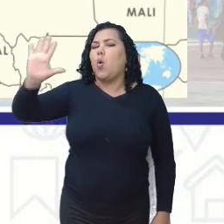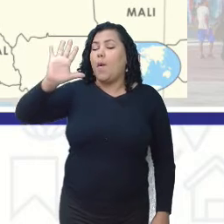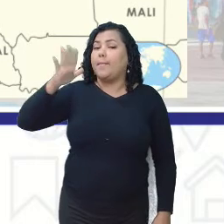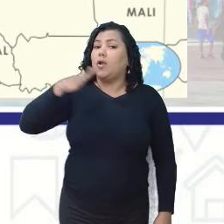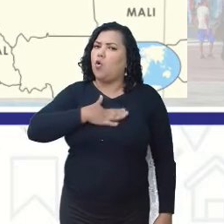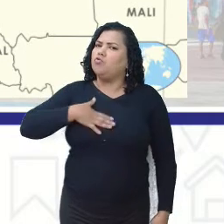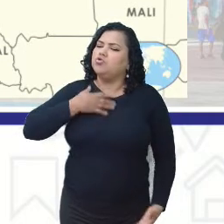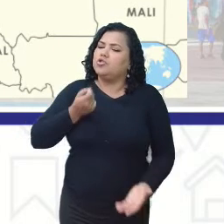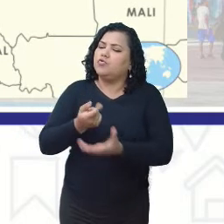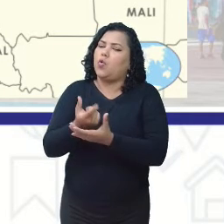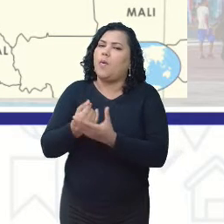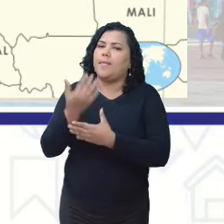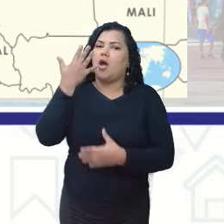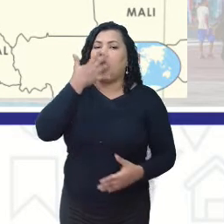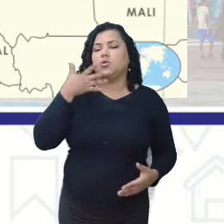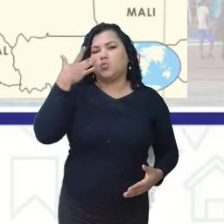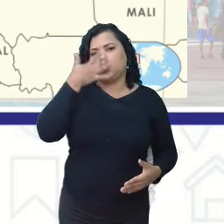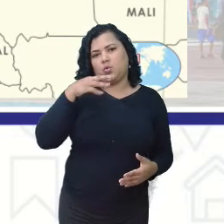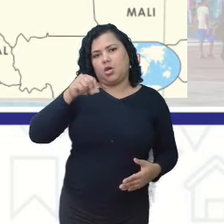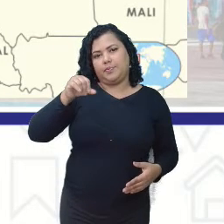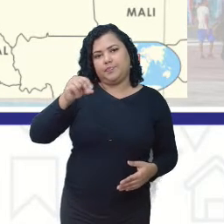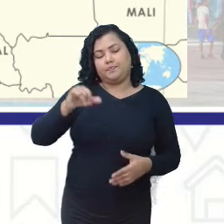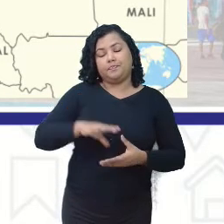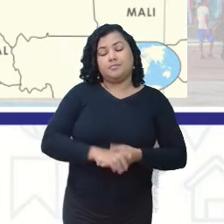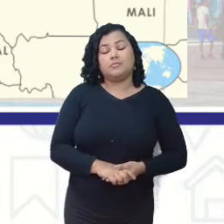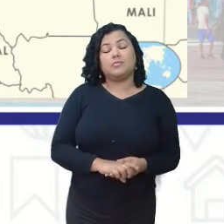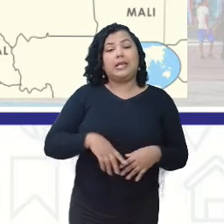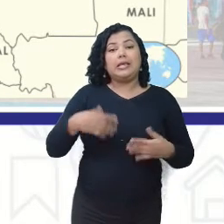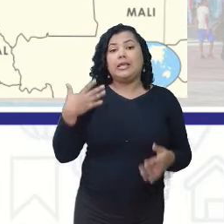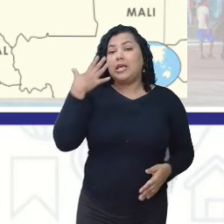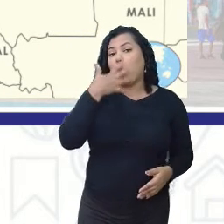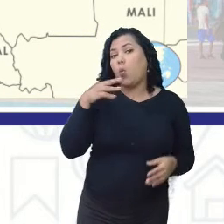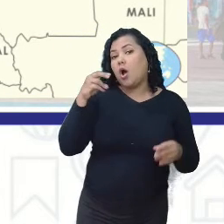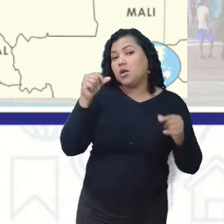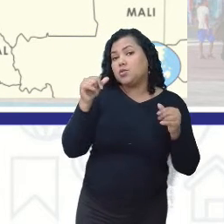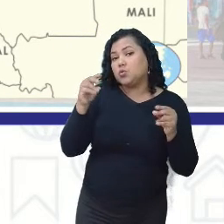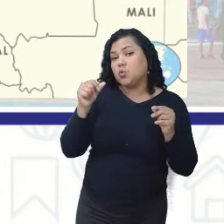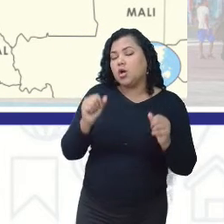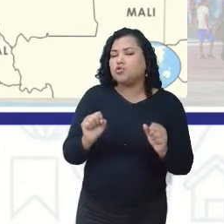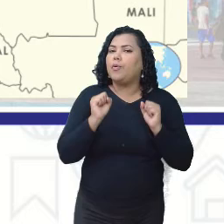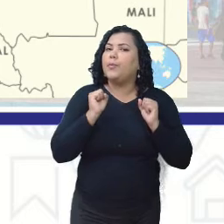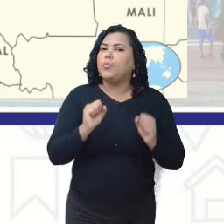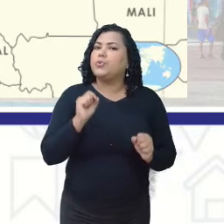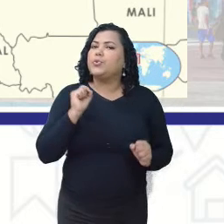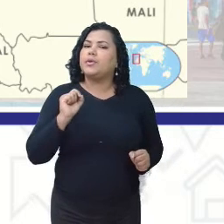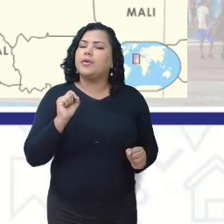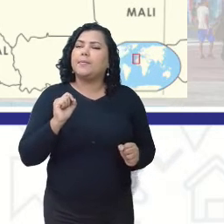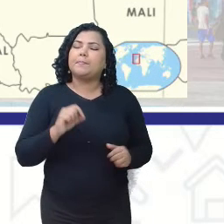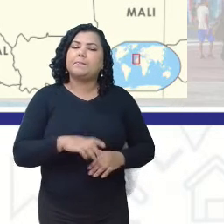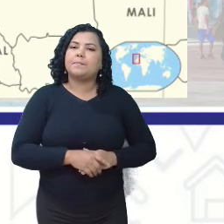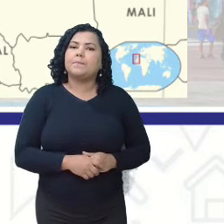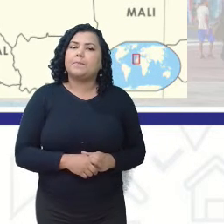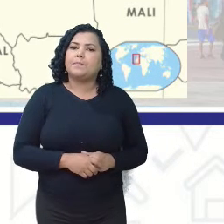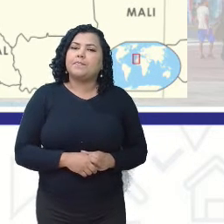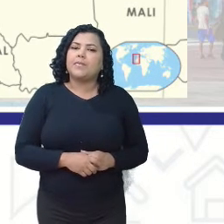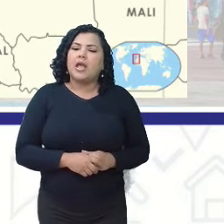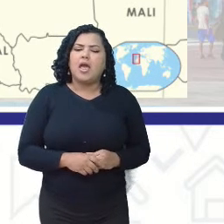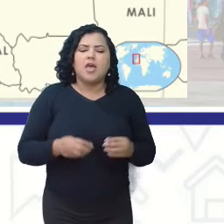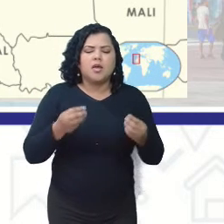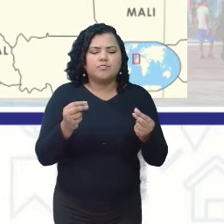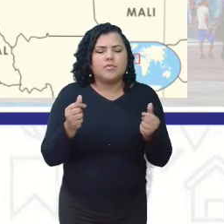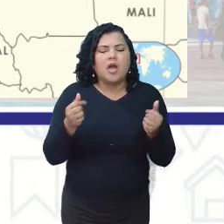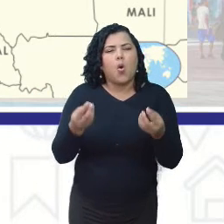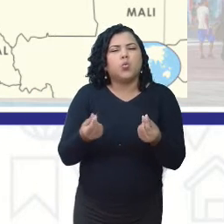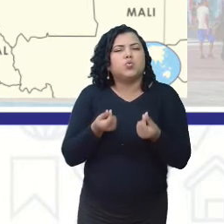o açúcar ele era um daqueles produtos que poderia ser considerado uma